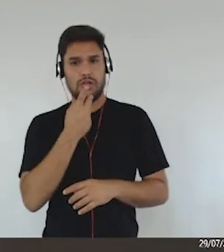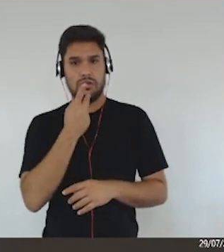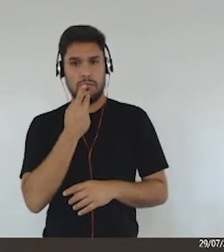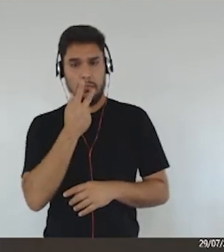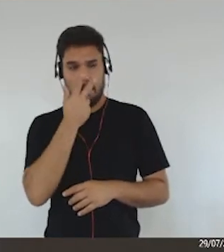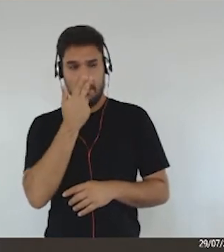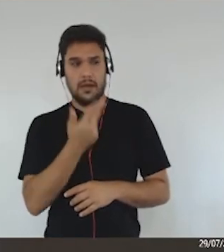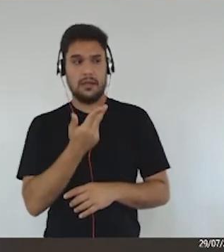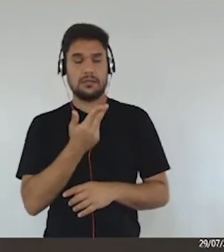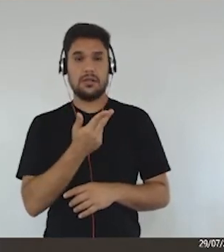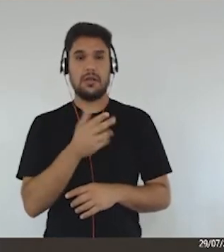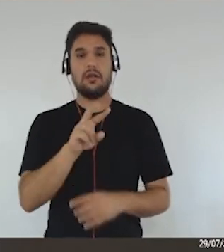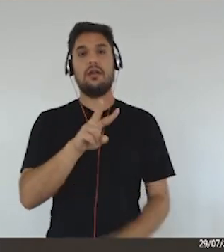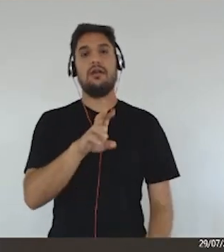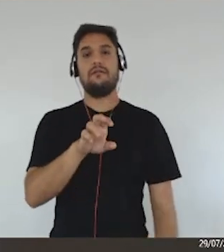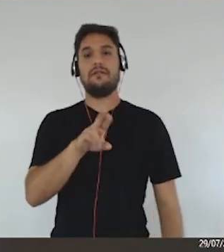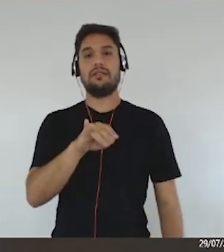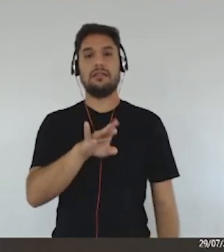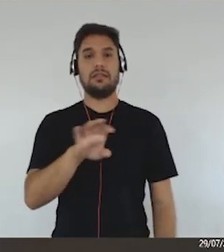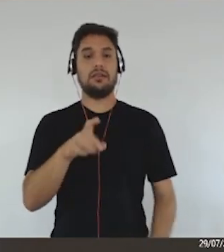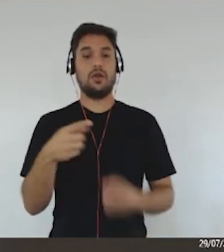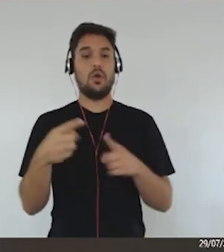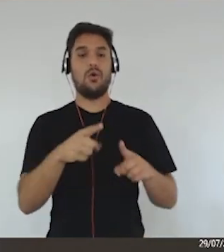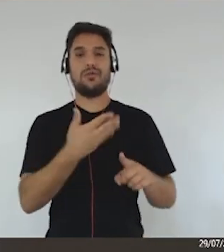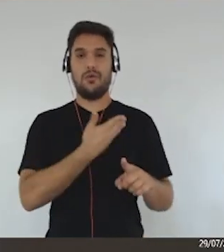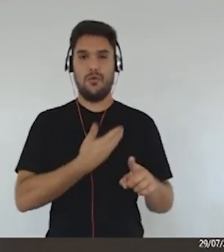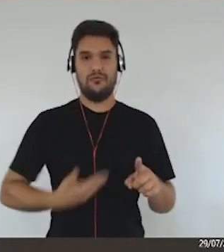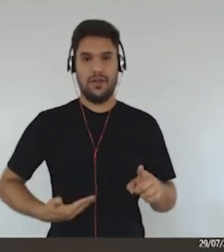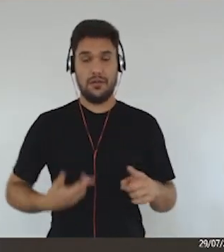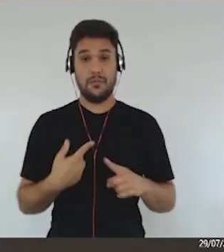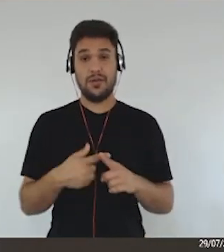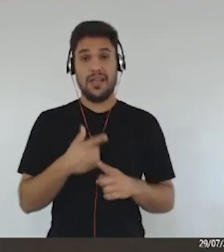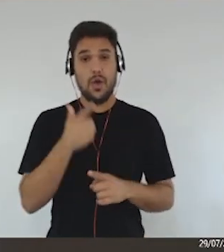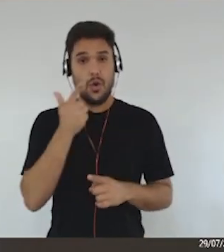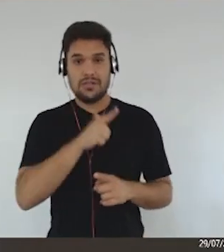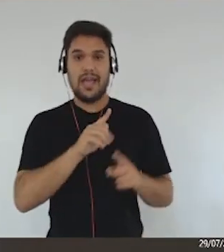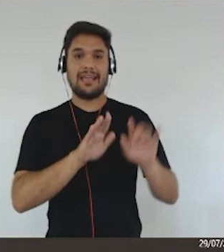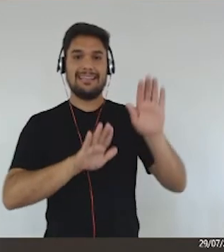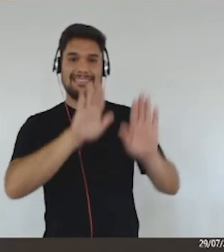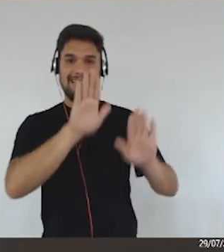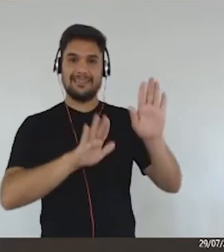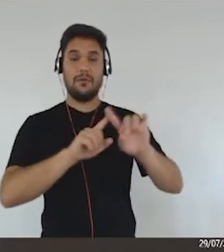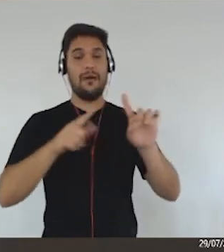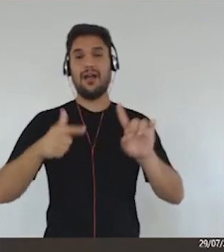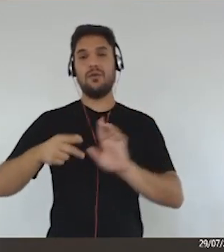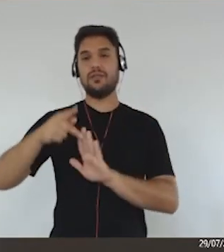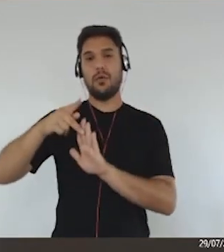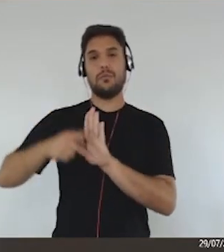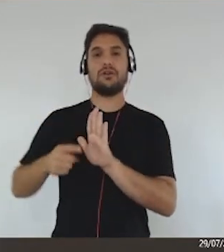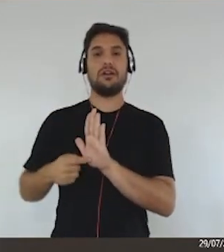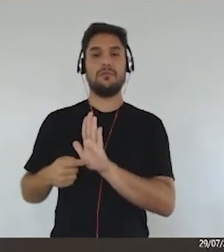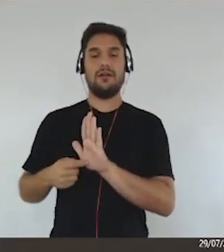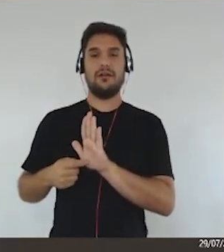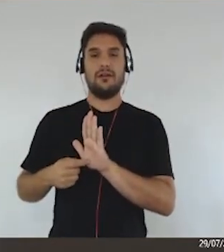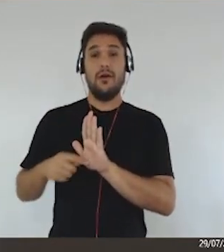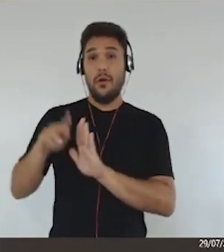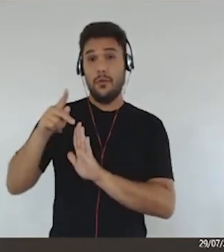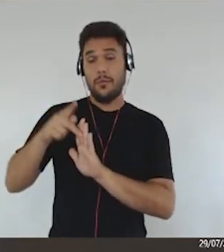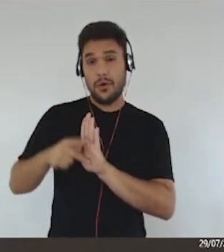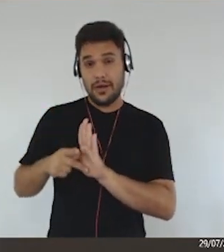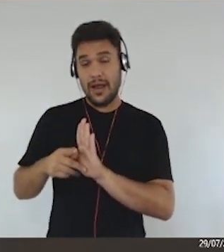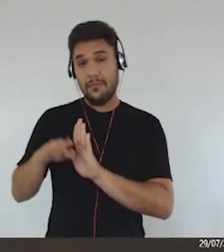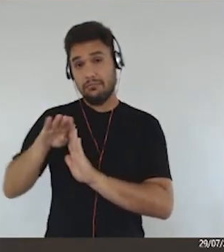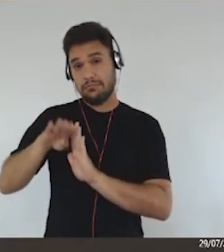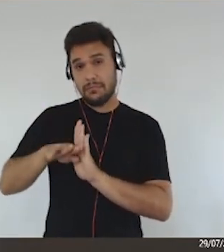diante de uma situação de venire contra a administração pública, porque você pode ganhar a licitação sem ter o programa, porque se você tiver que ter o programa para